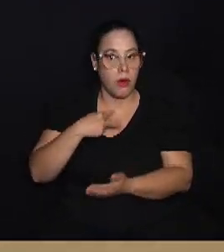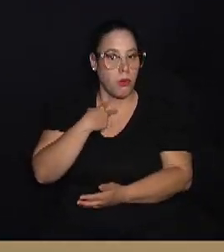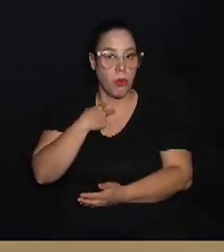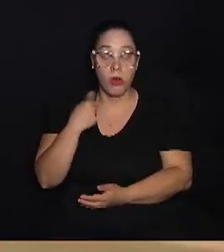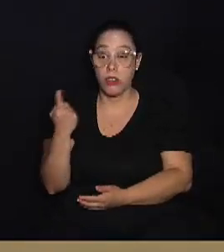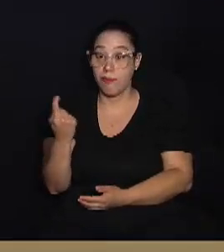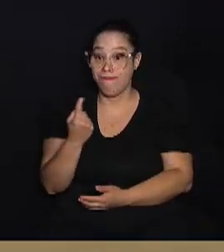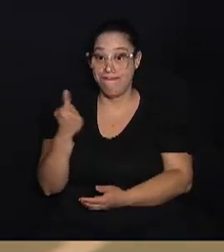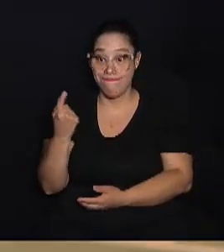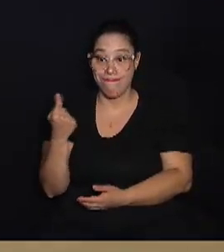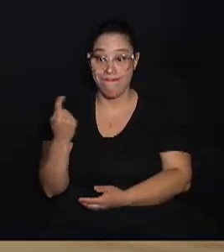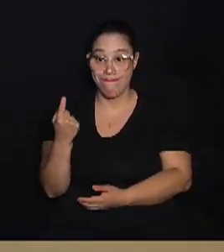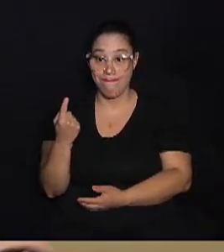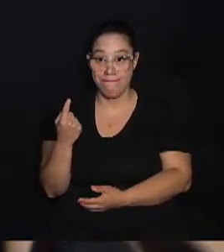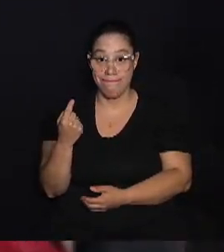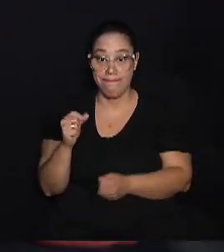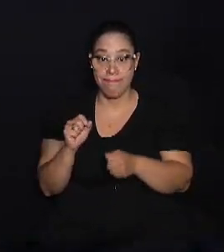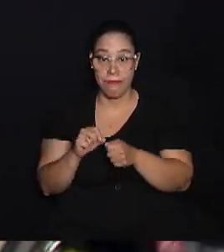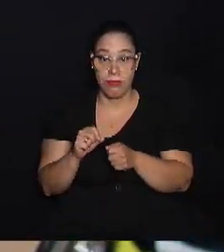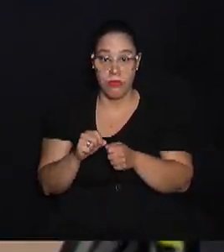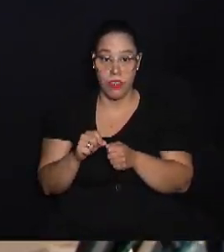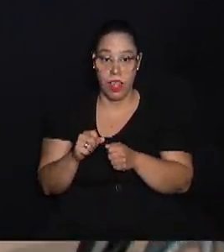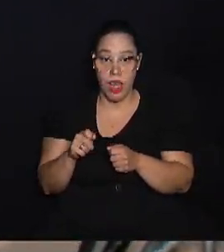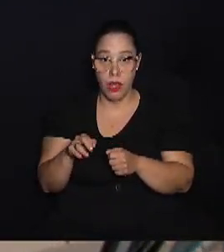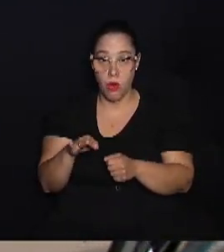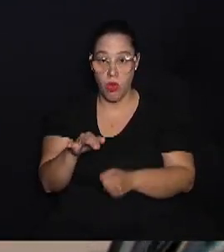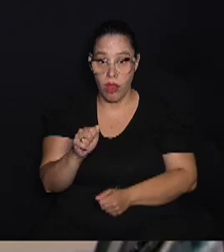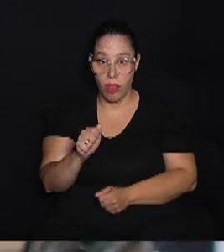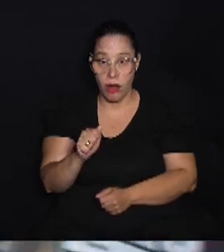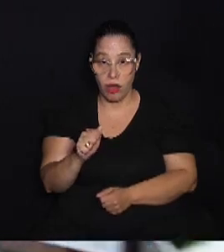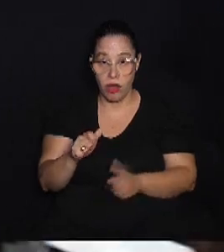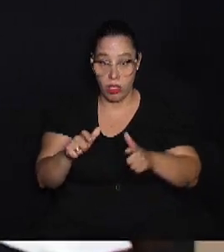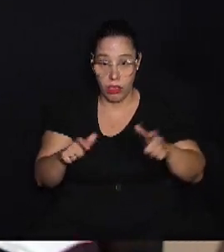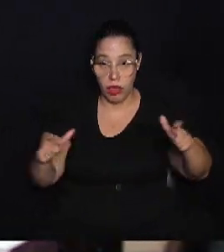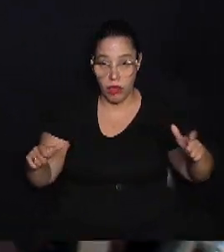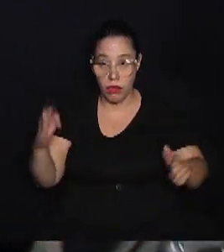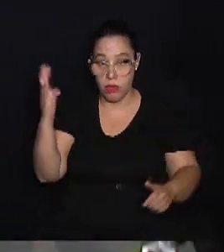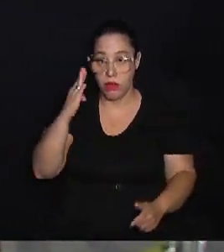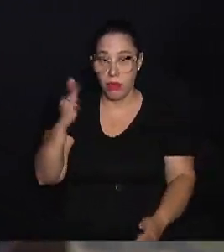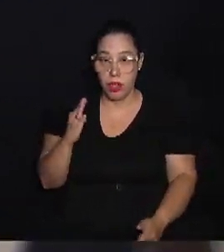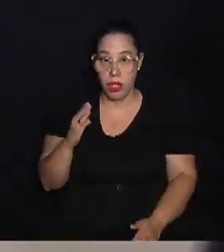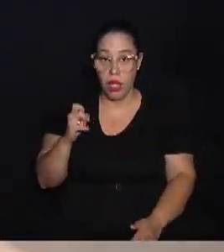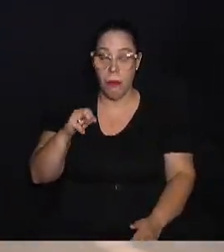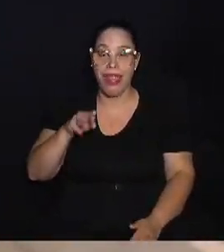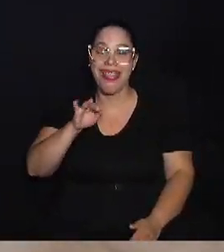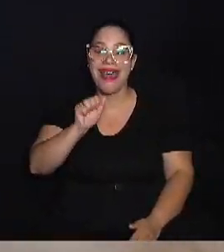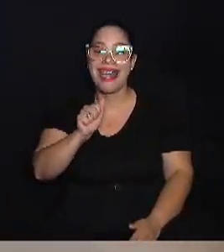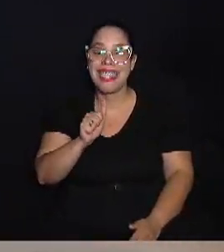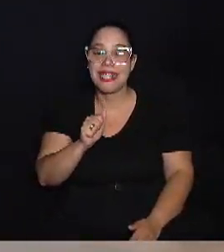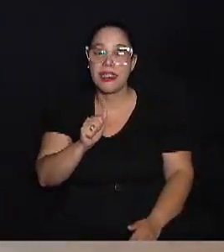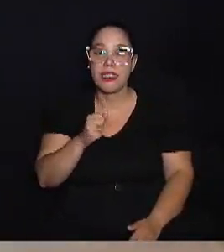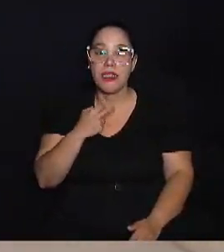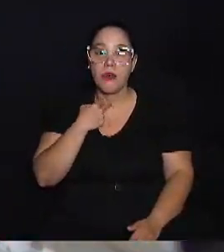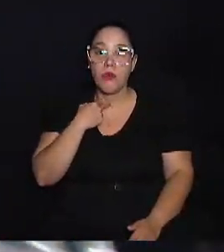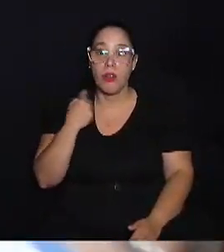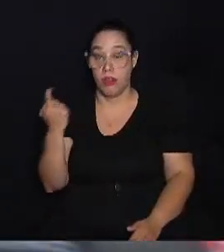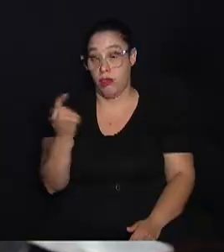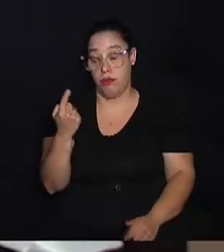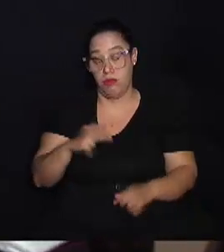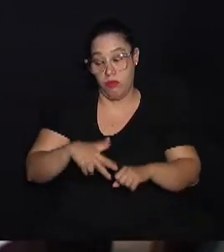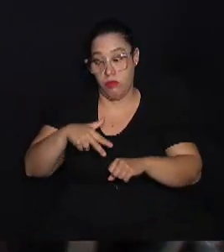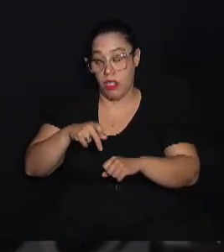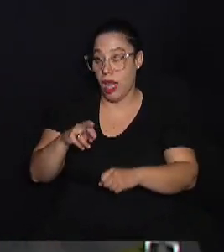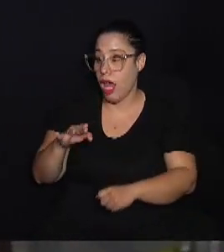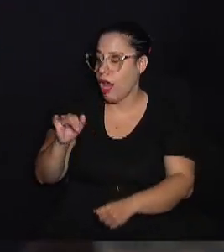sozinho porque senão a manobra que ele faz pode danificar a quadra. Tem muita quadra que a gente joga aqui no Brasil que já é de madeira, né? Ele não pode levantar sozinho. E o Rafa, eu